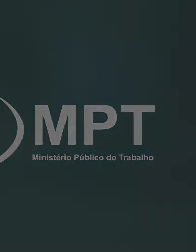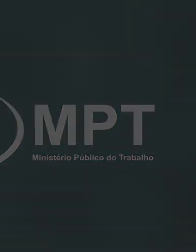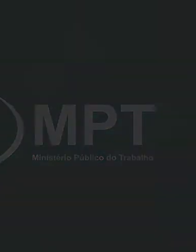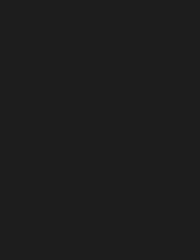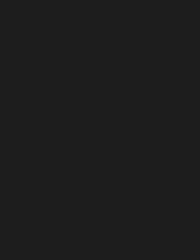A